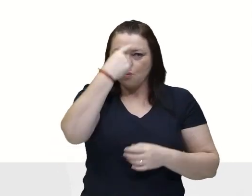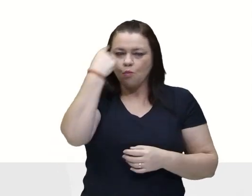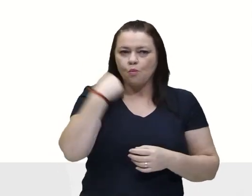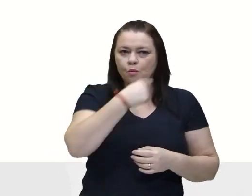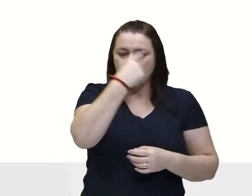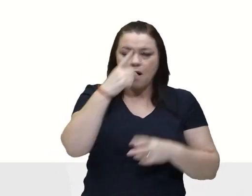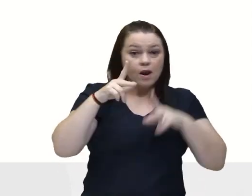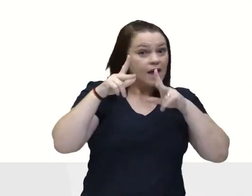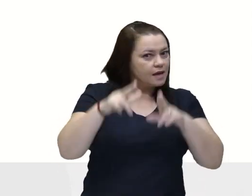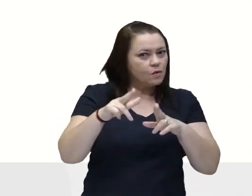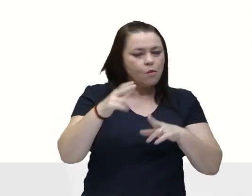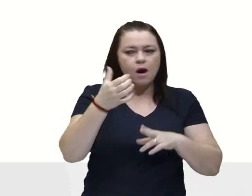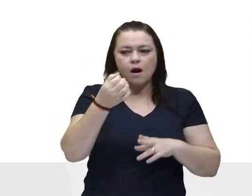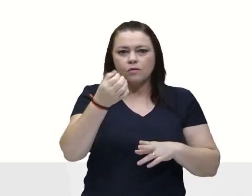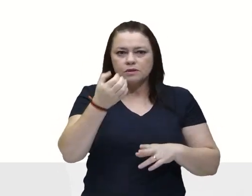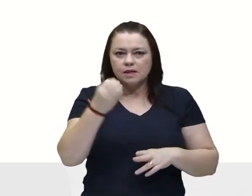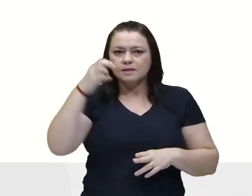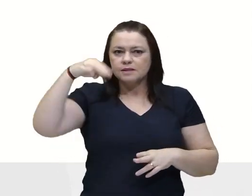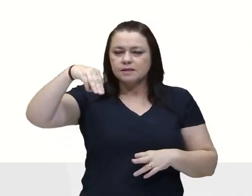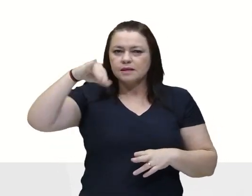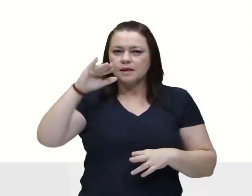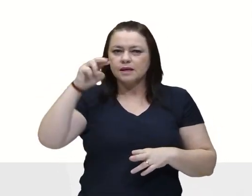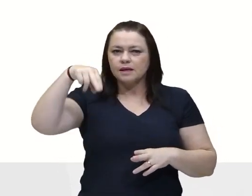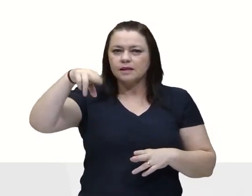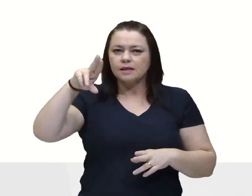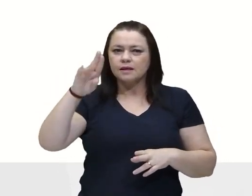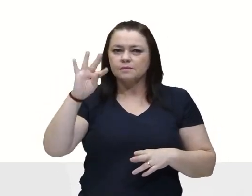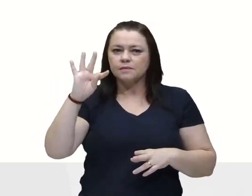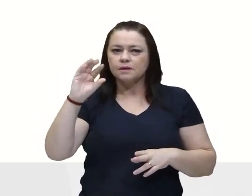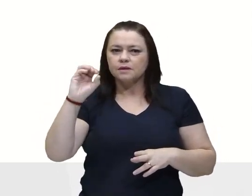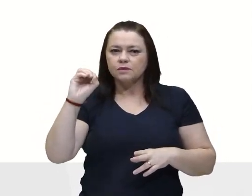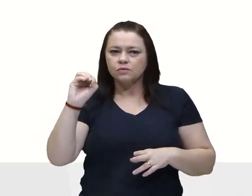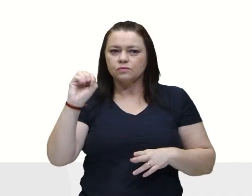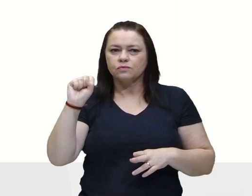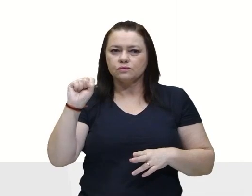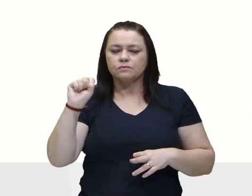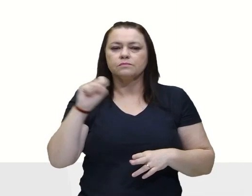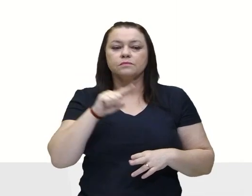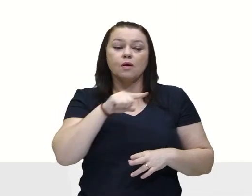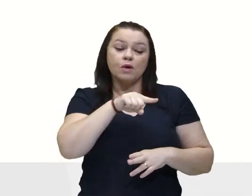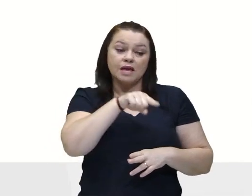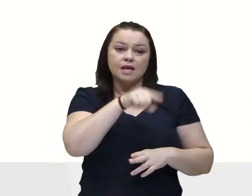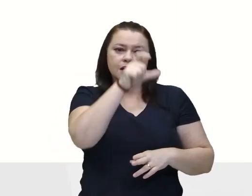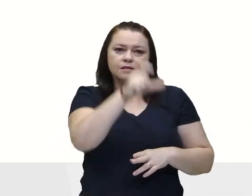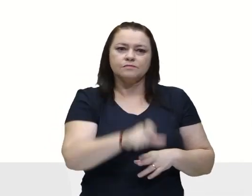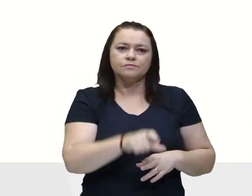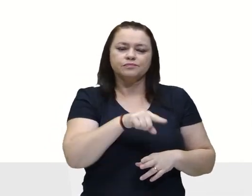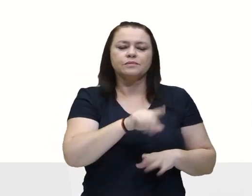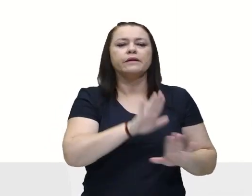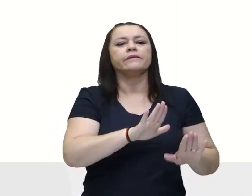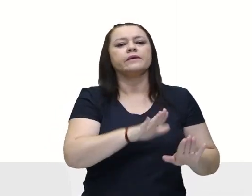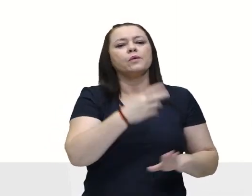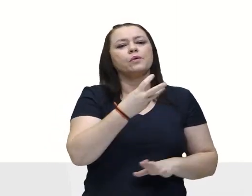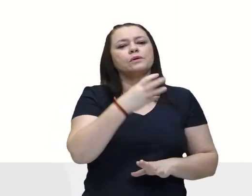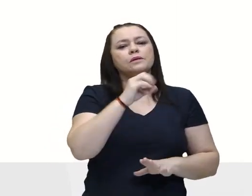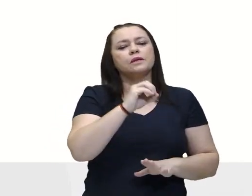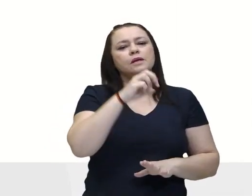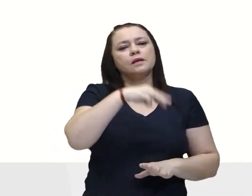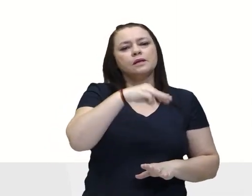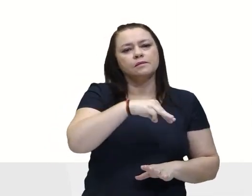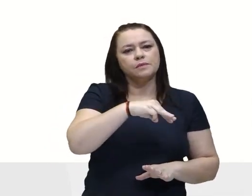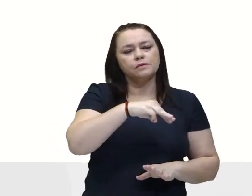a 60 minutos. Então, o Lucas gastou 30 minutos em uma atividade e